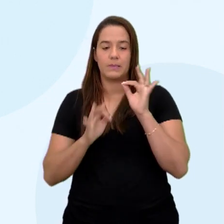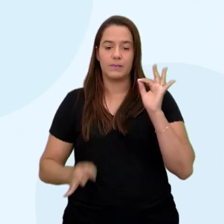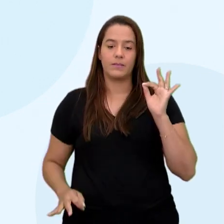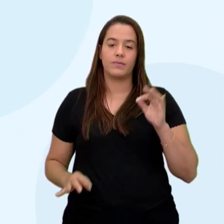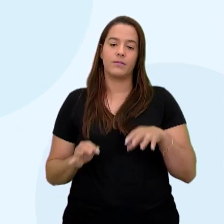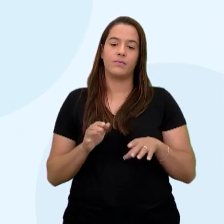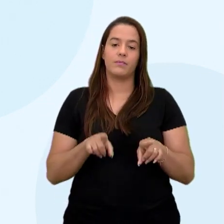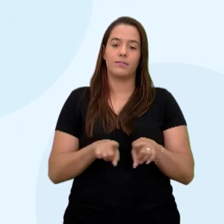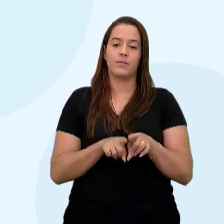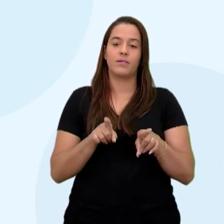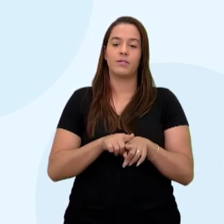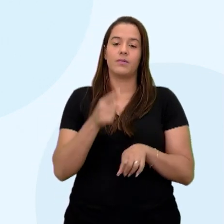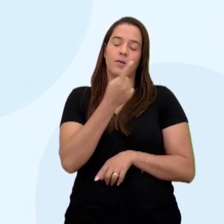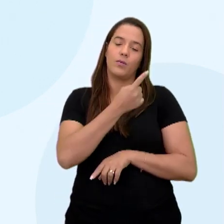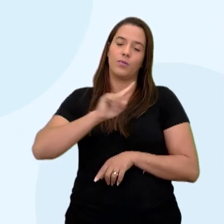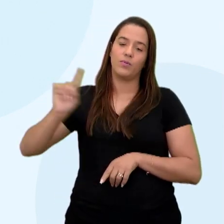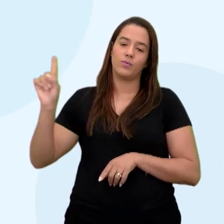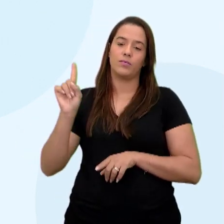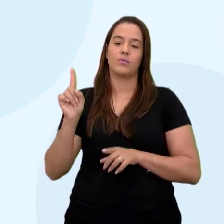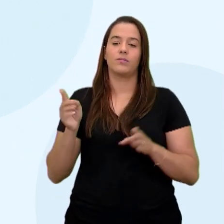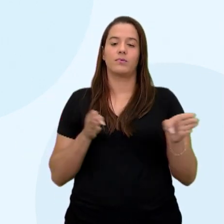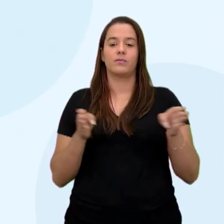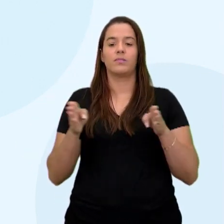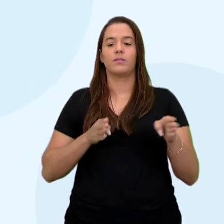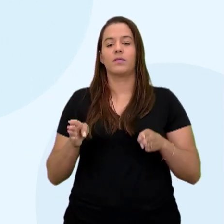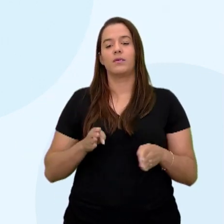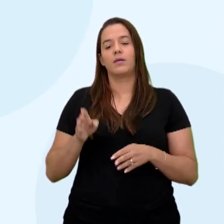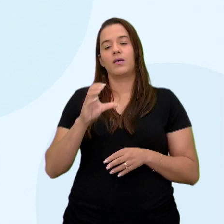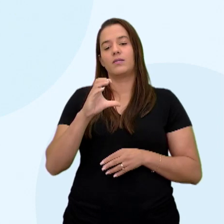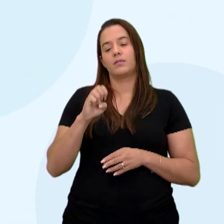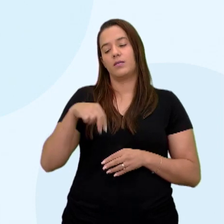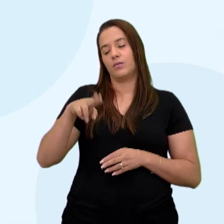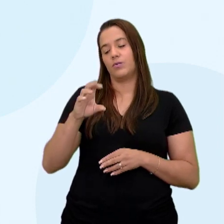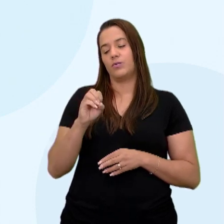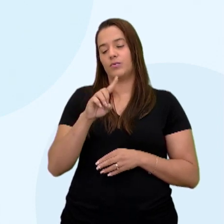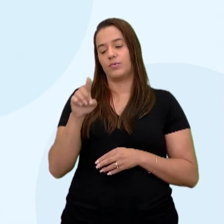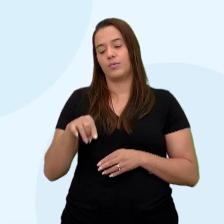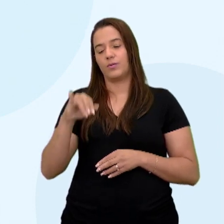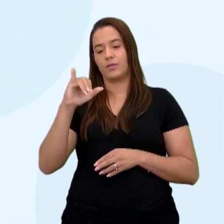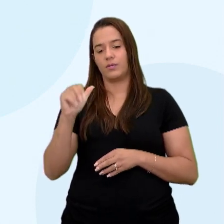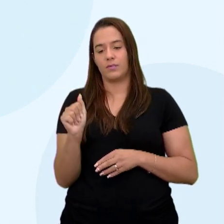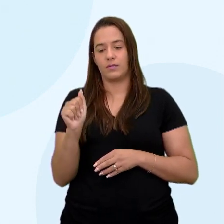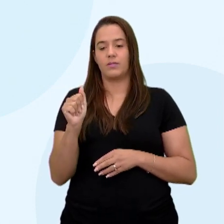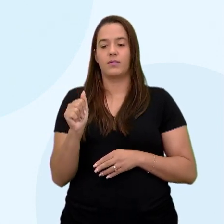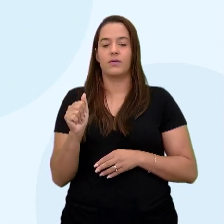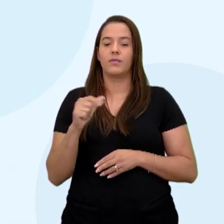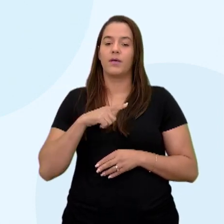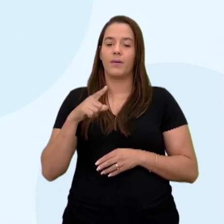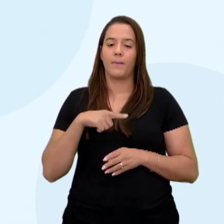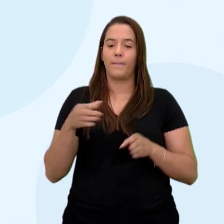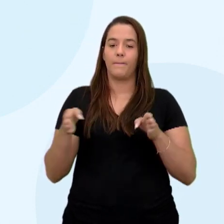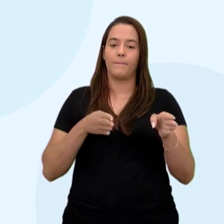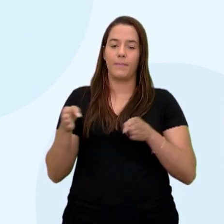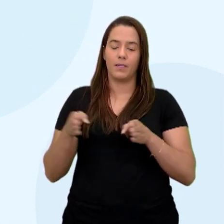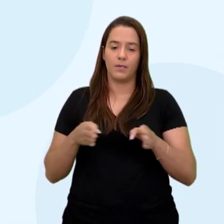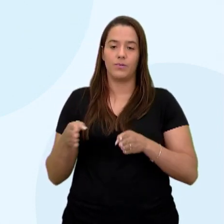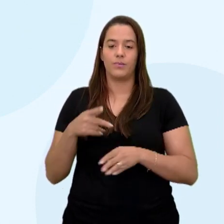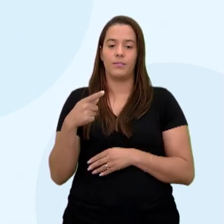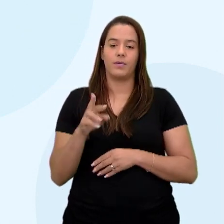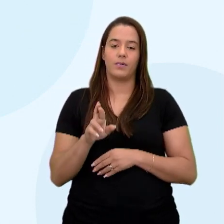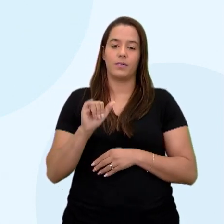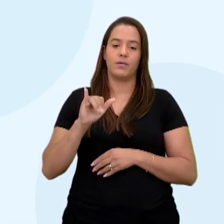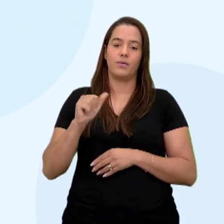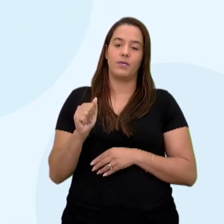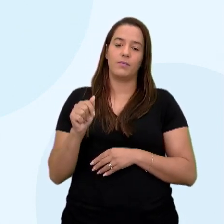aí nós temos a última era, que é a era Cenozoica, que tem 3 períodos, período Paleógeno, né, nós temos